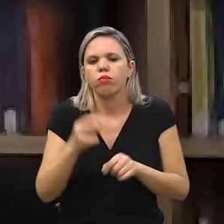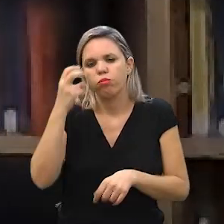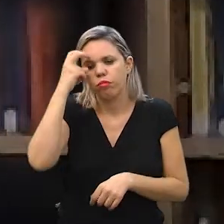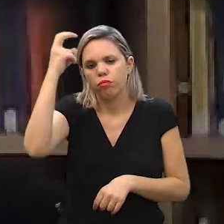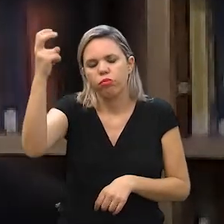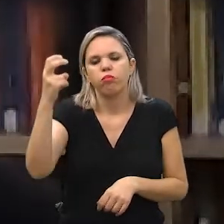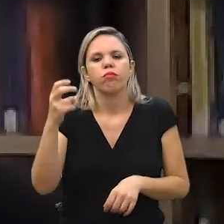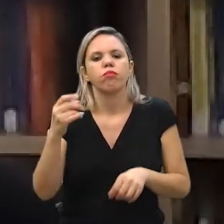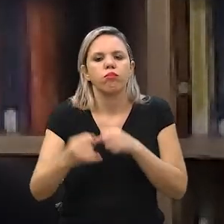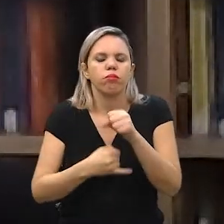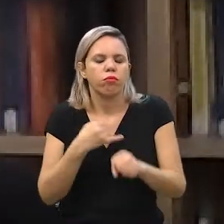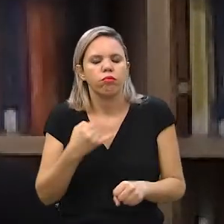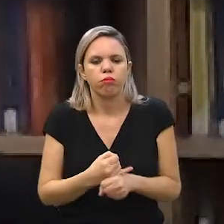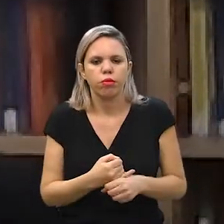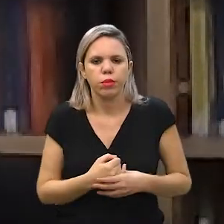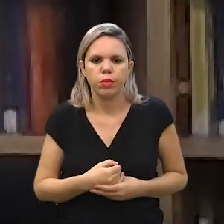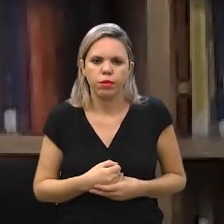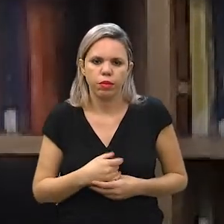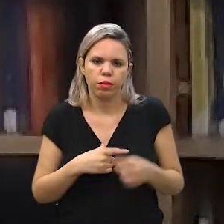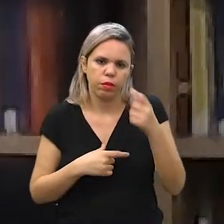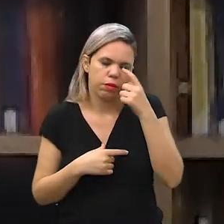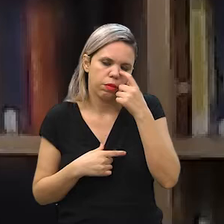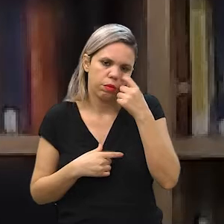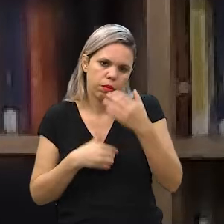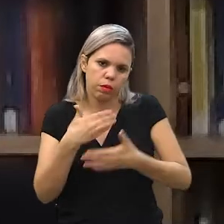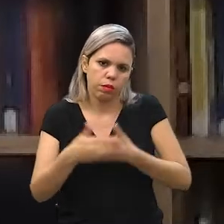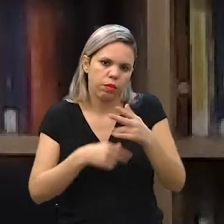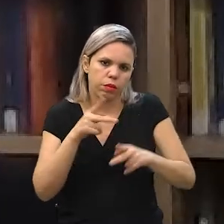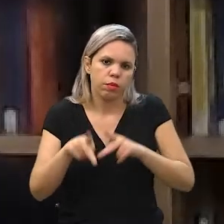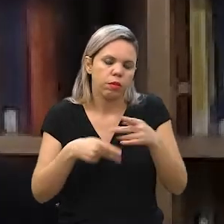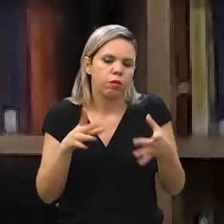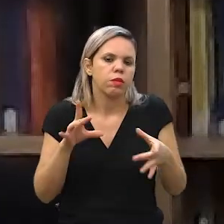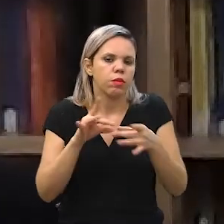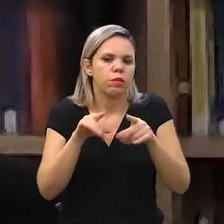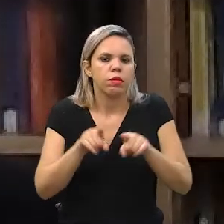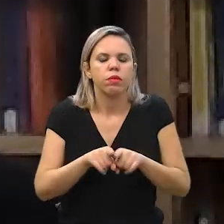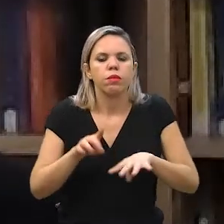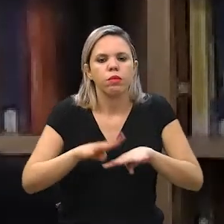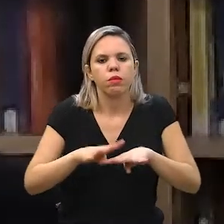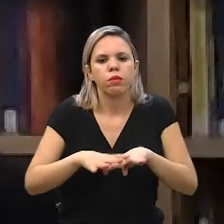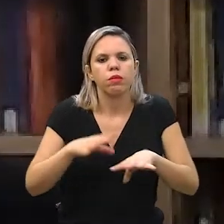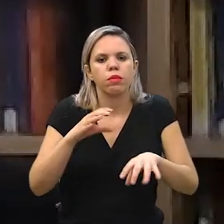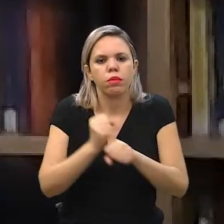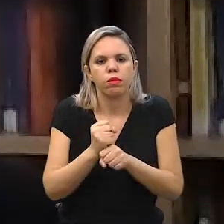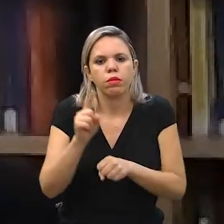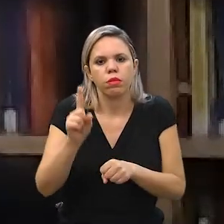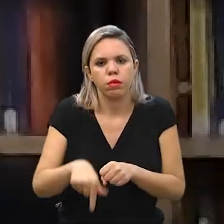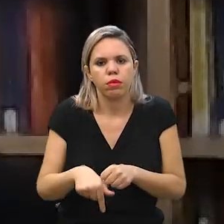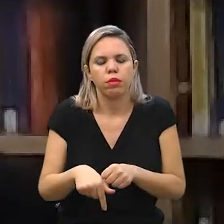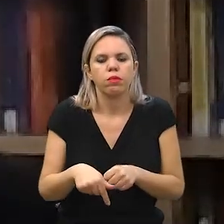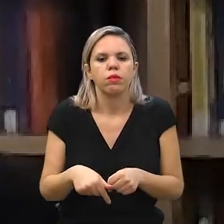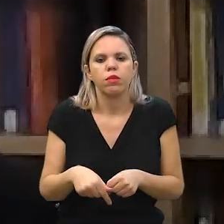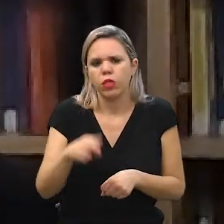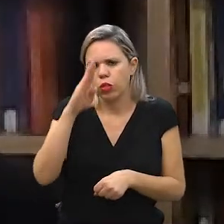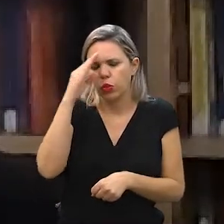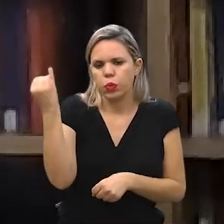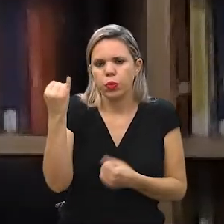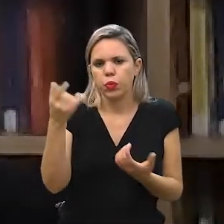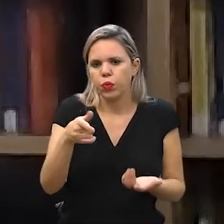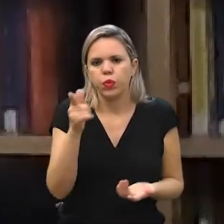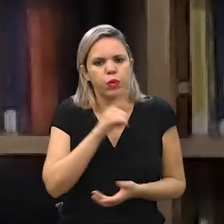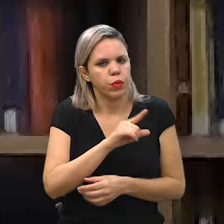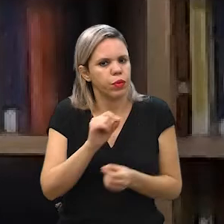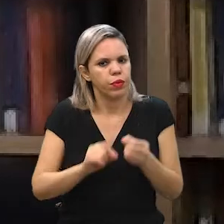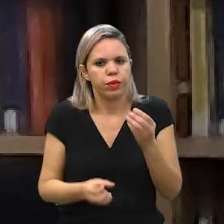inteligência artificial permeando o cotidiano das pessoas. E a matemática, ela é chave. Você não